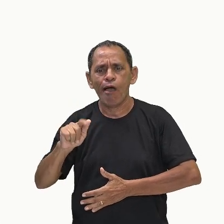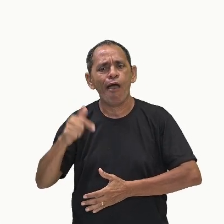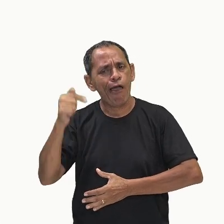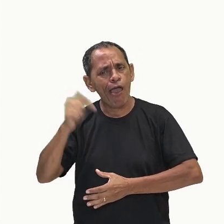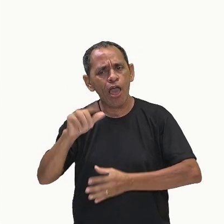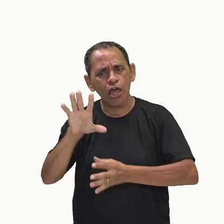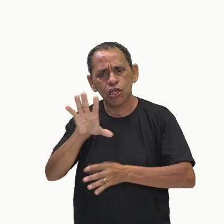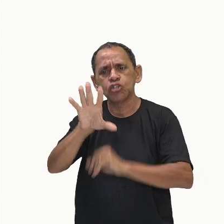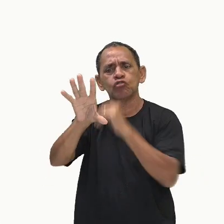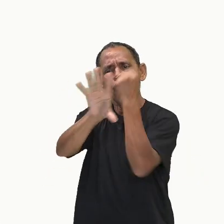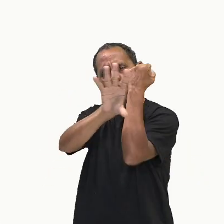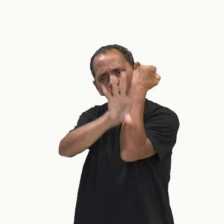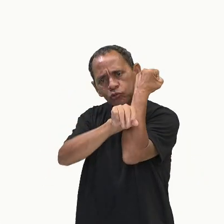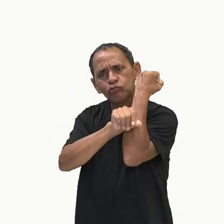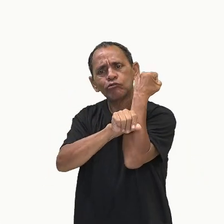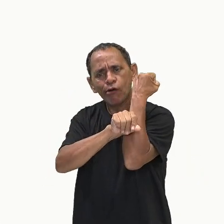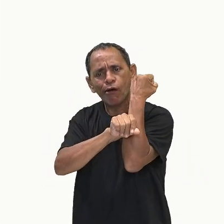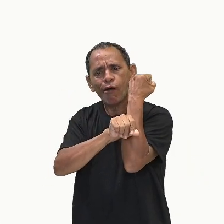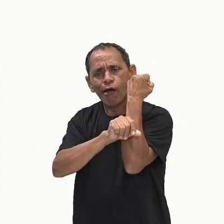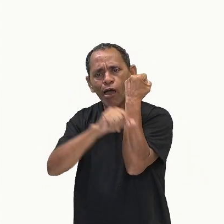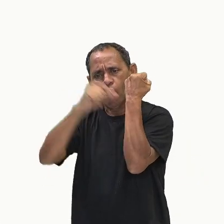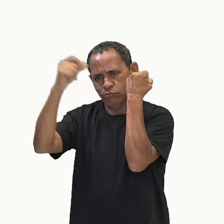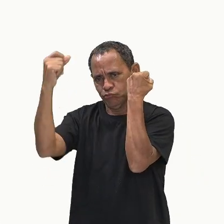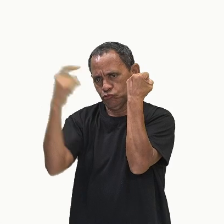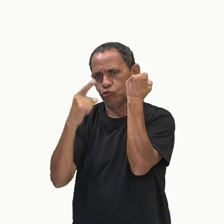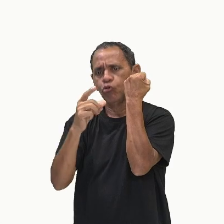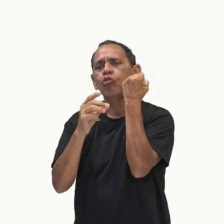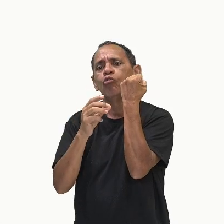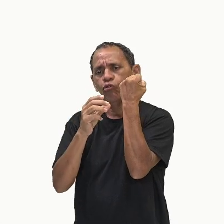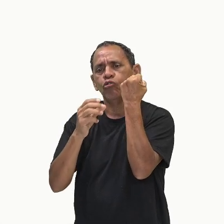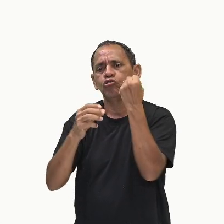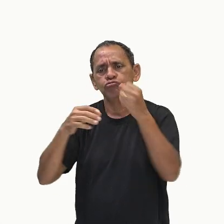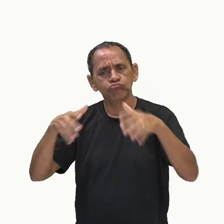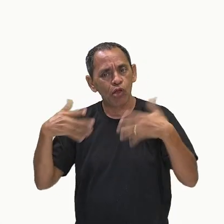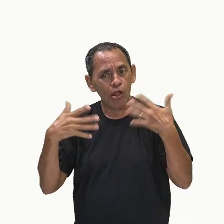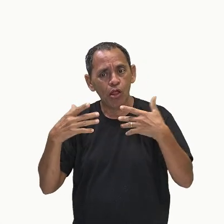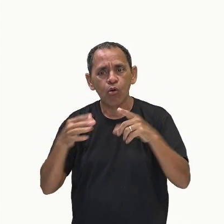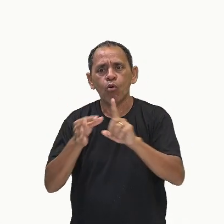capturar a luz e o calor, promovendo aí a fotossíntese. Nós temos também outros